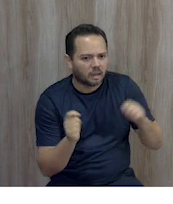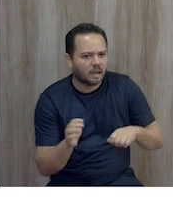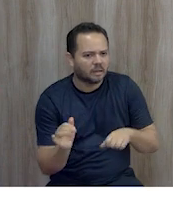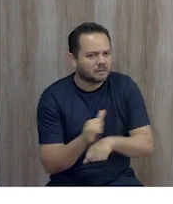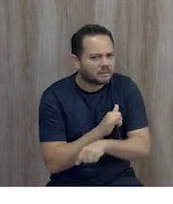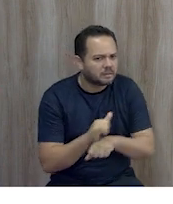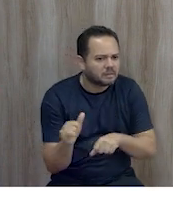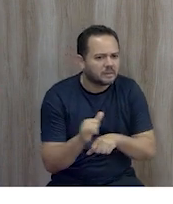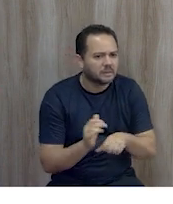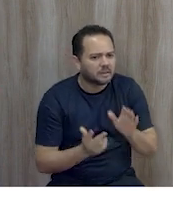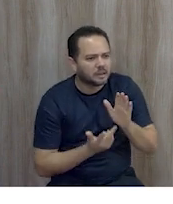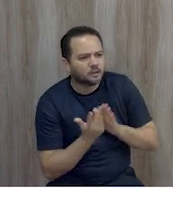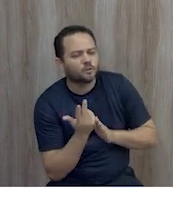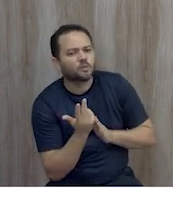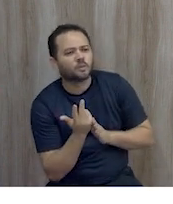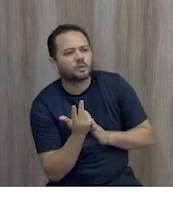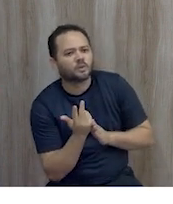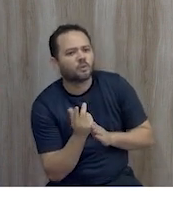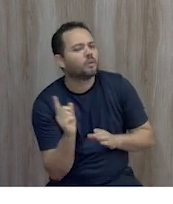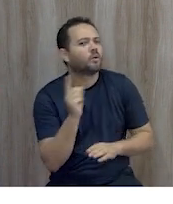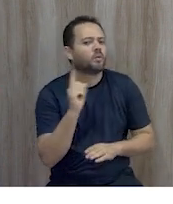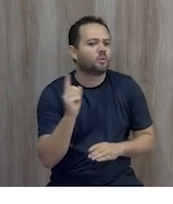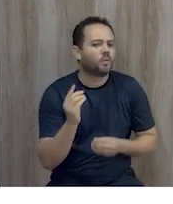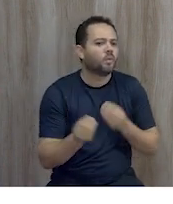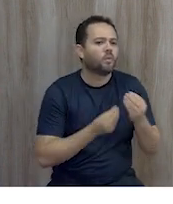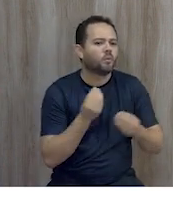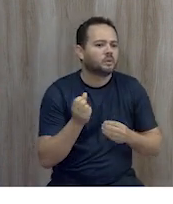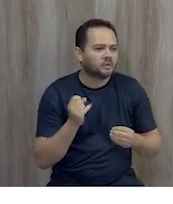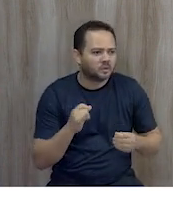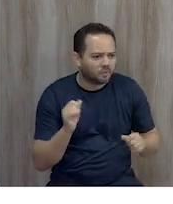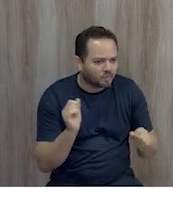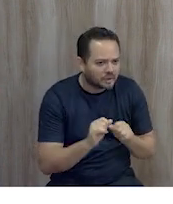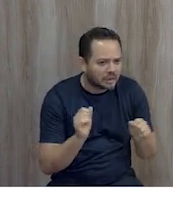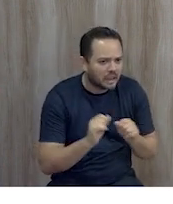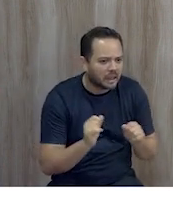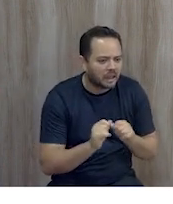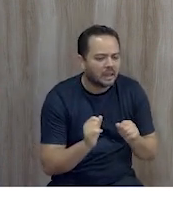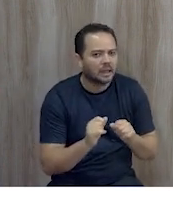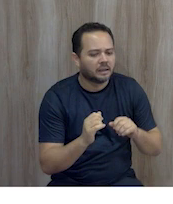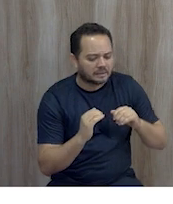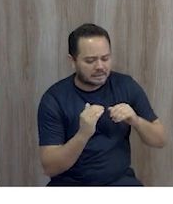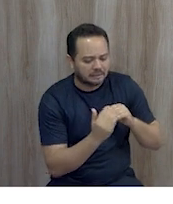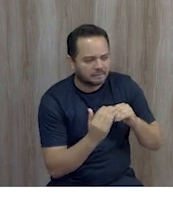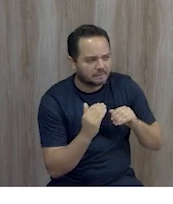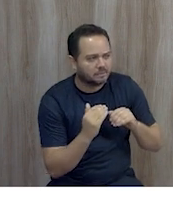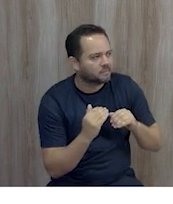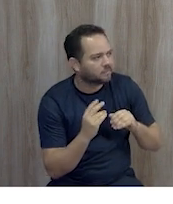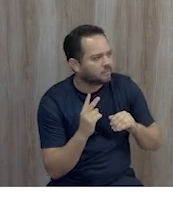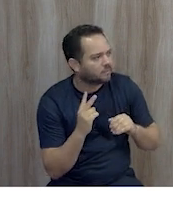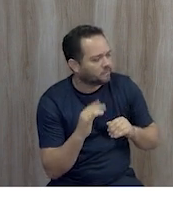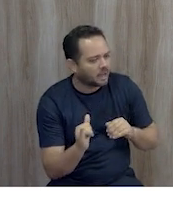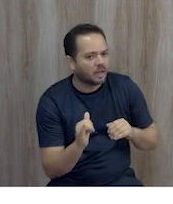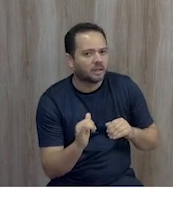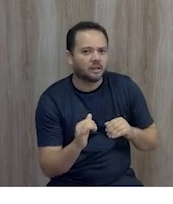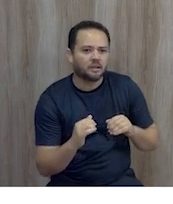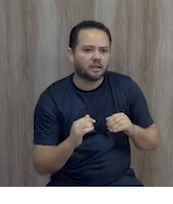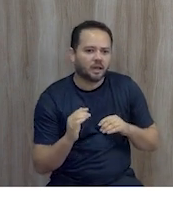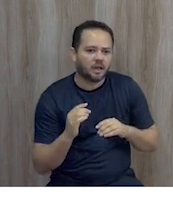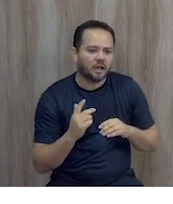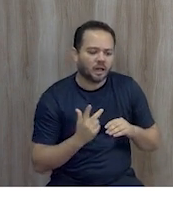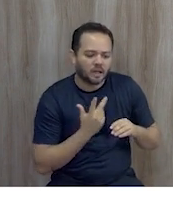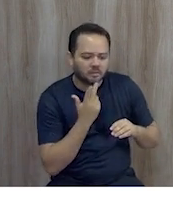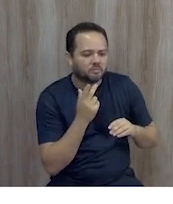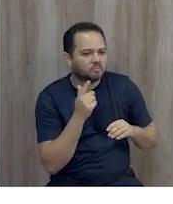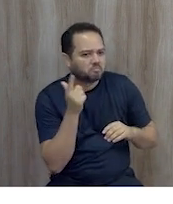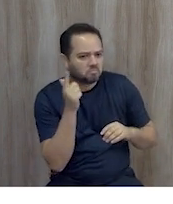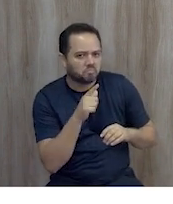cirúrgica. Então, quando, em que momento, eu sei que se eu fizer o recobrimento radicular, eu vou ter um resultado cirúrgico